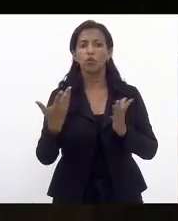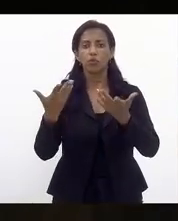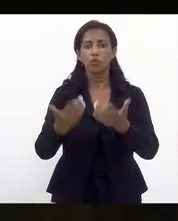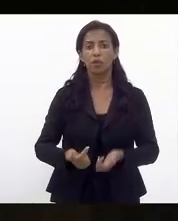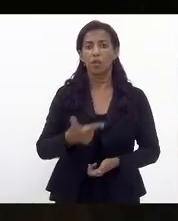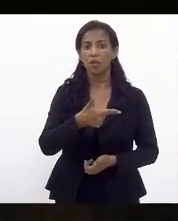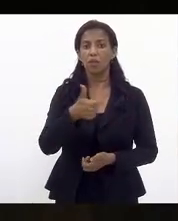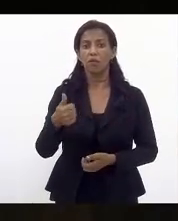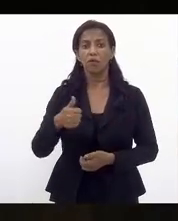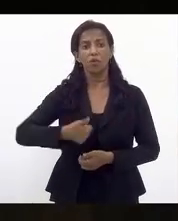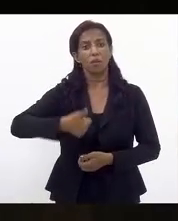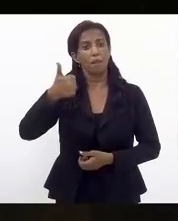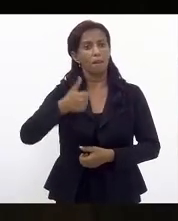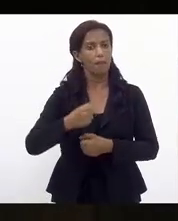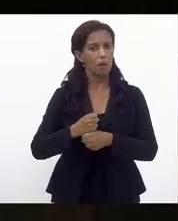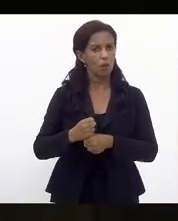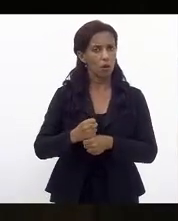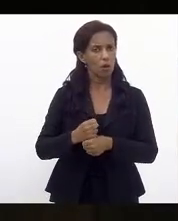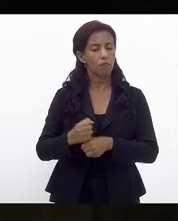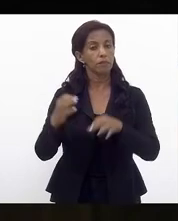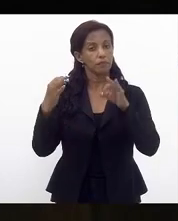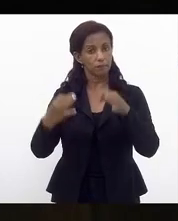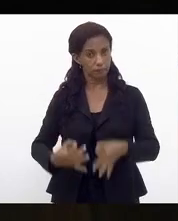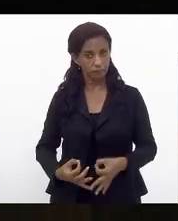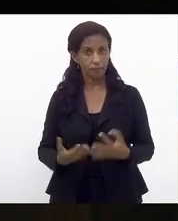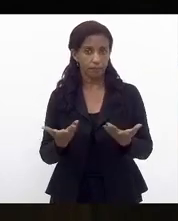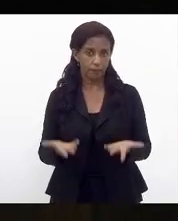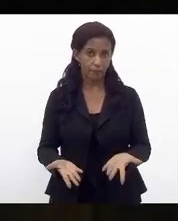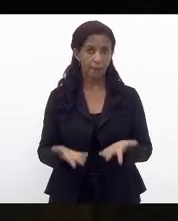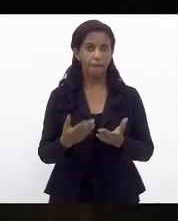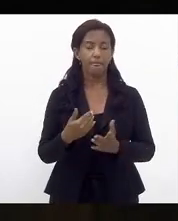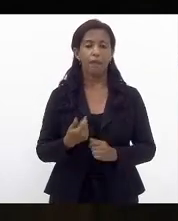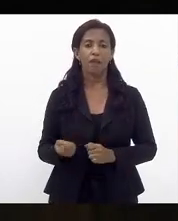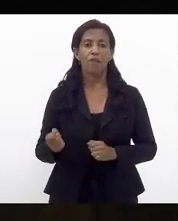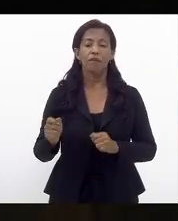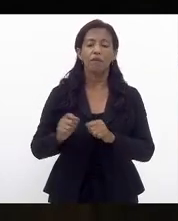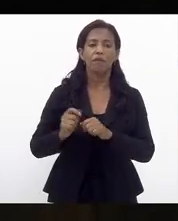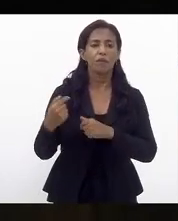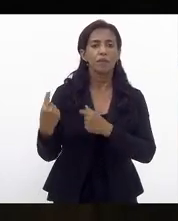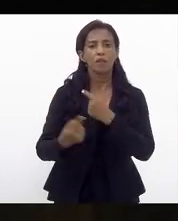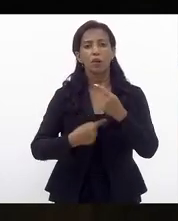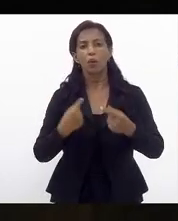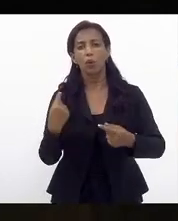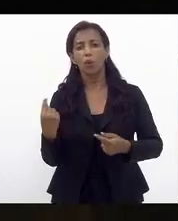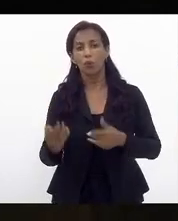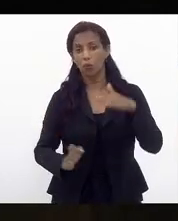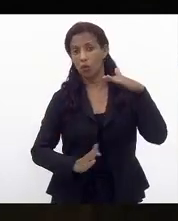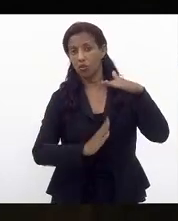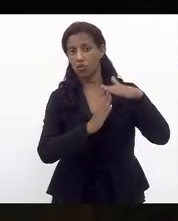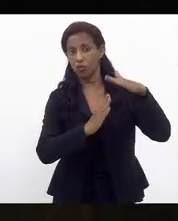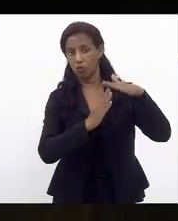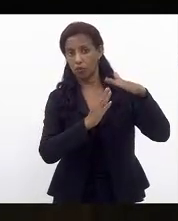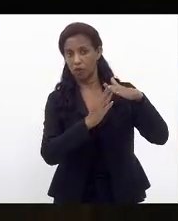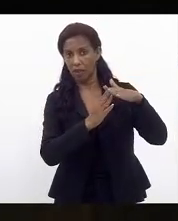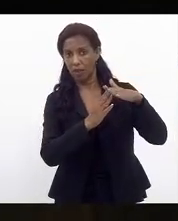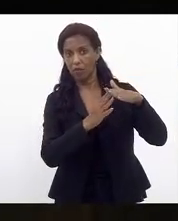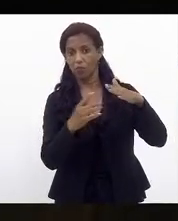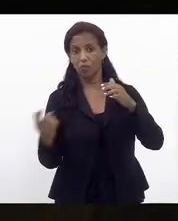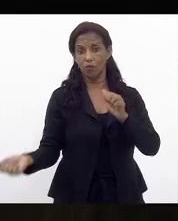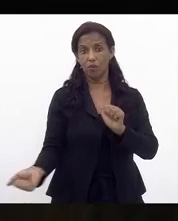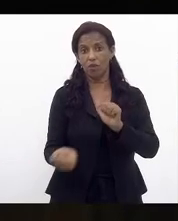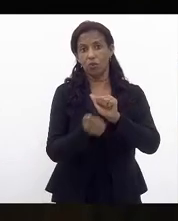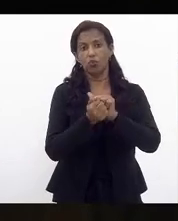2024 melhor ano de certa forma vai fazer com que nós estejamos no teto que ele vai ser apurado